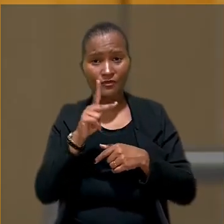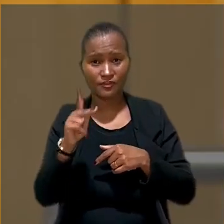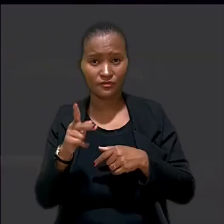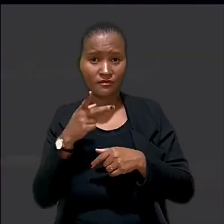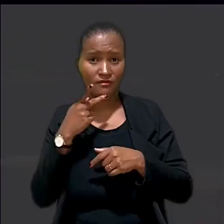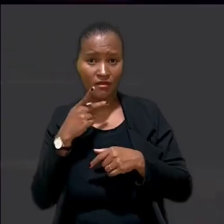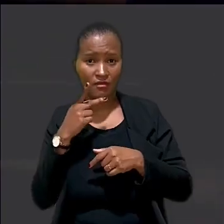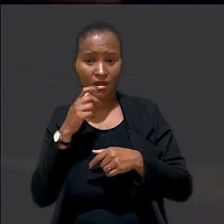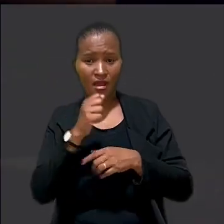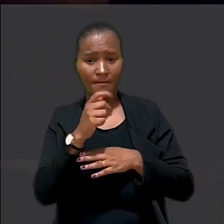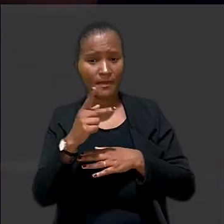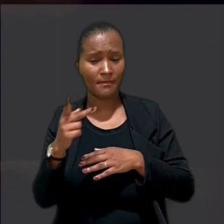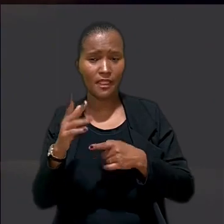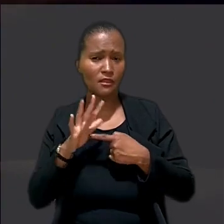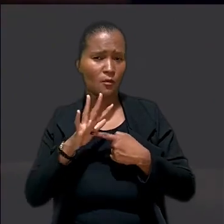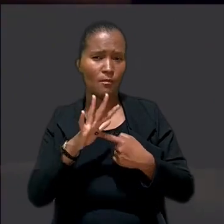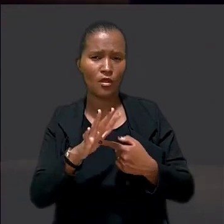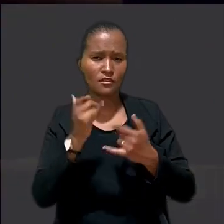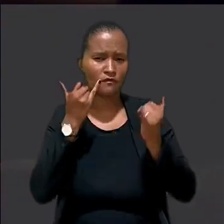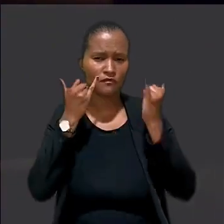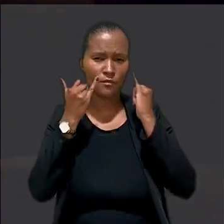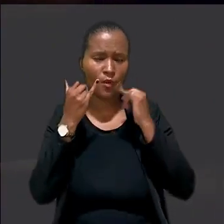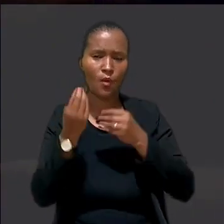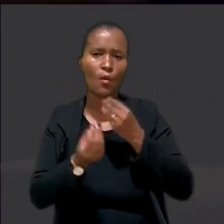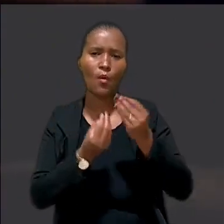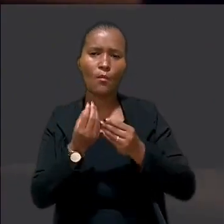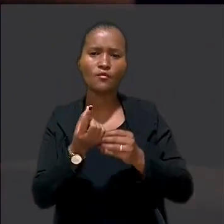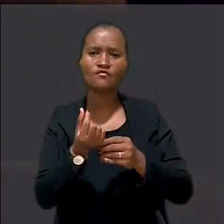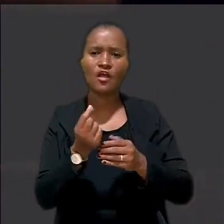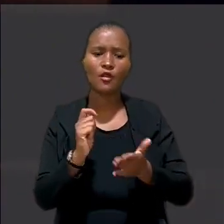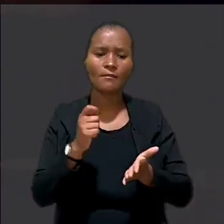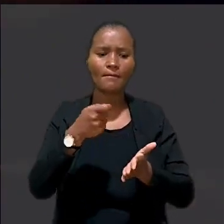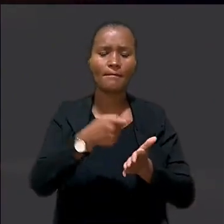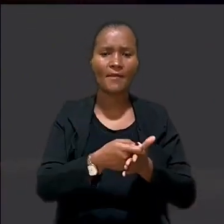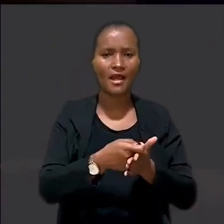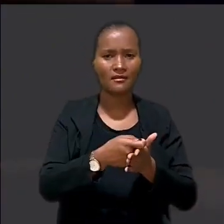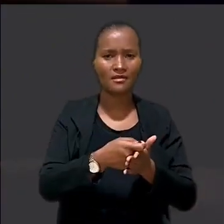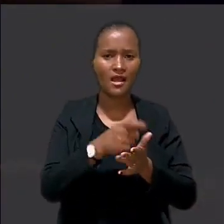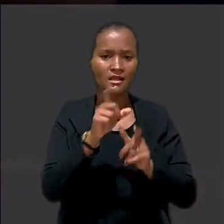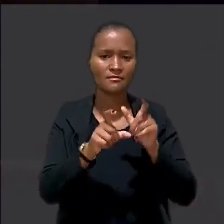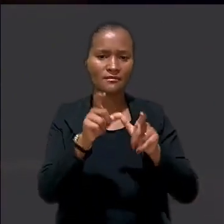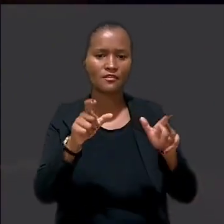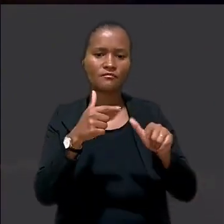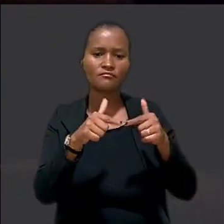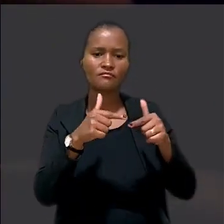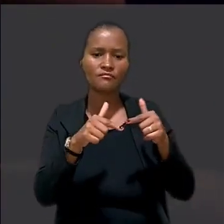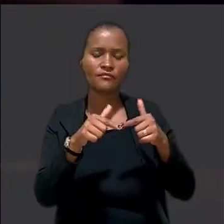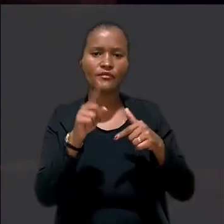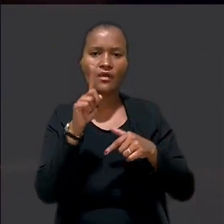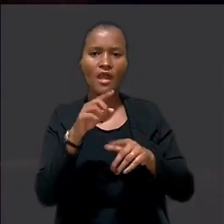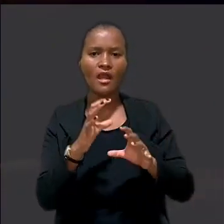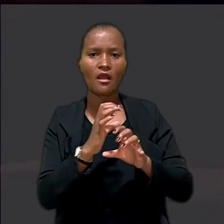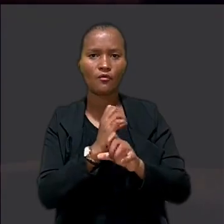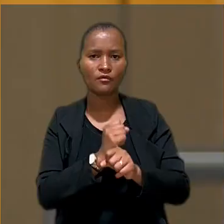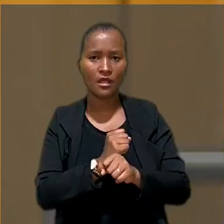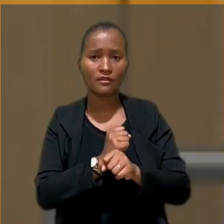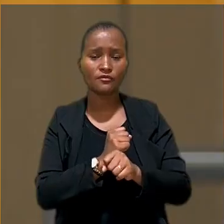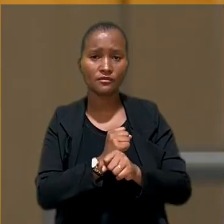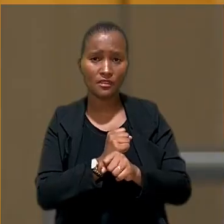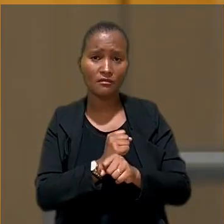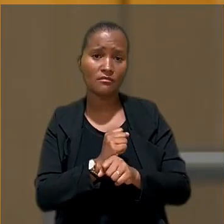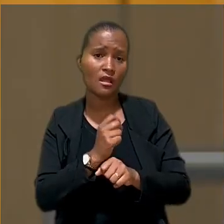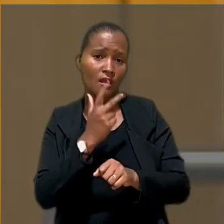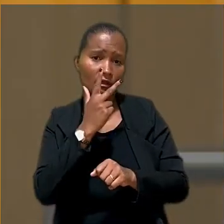professora, os aplicativos não revelam dados sobre como os valores pagos a prestadores de serviços são calculados.